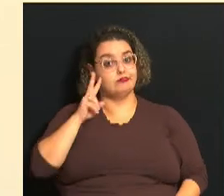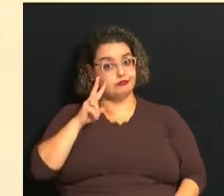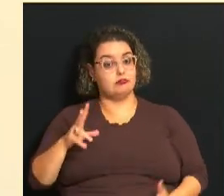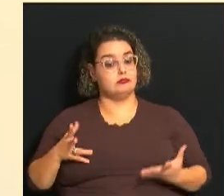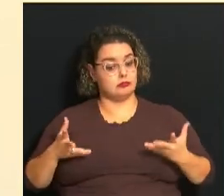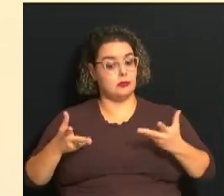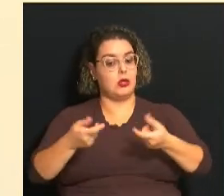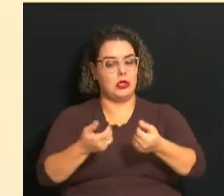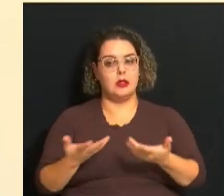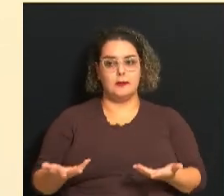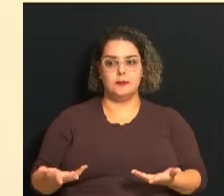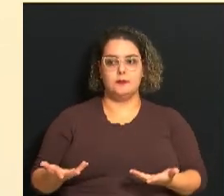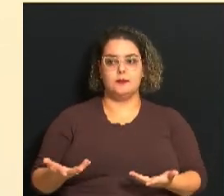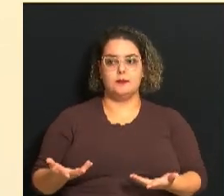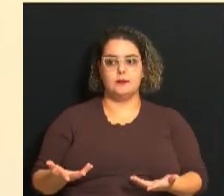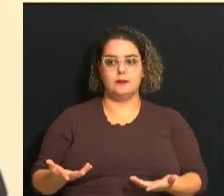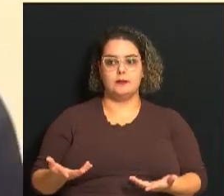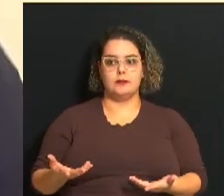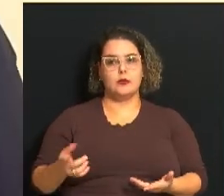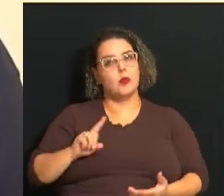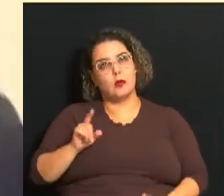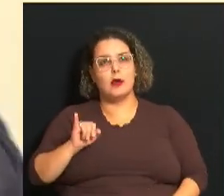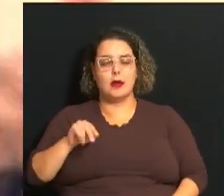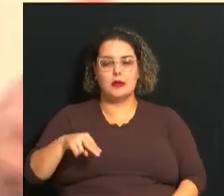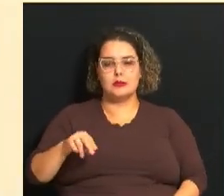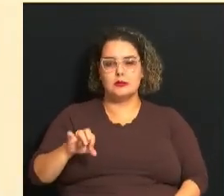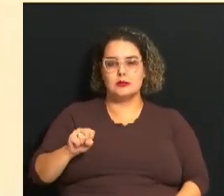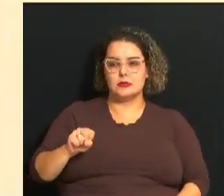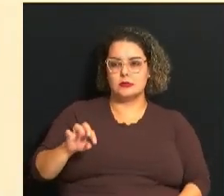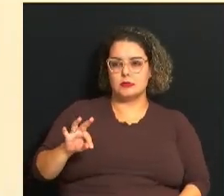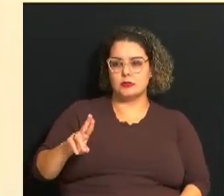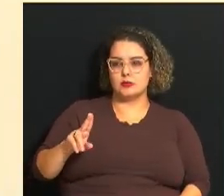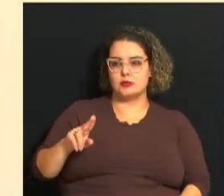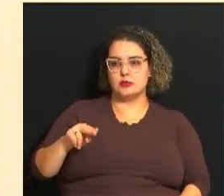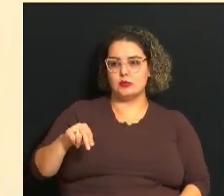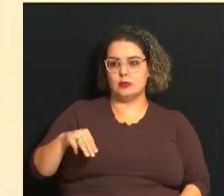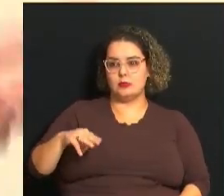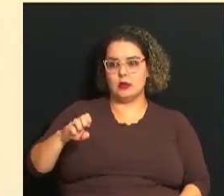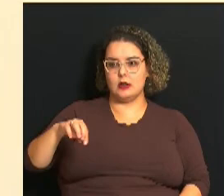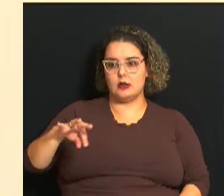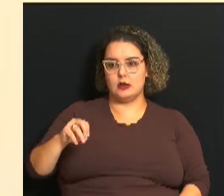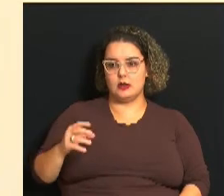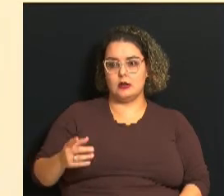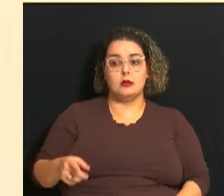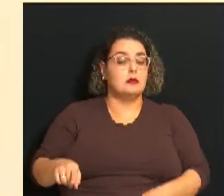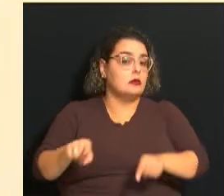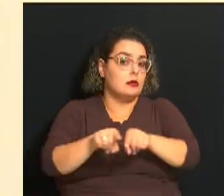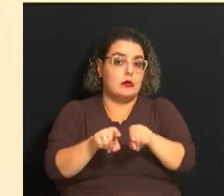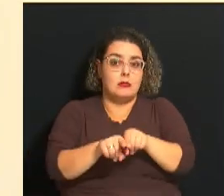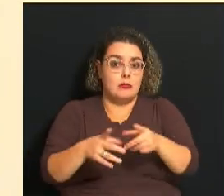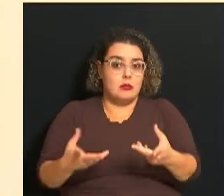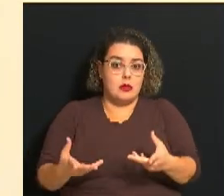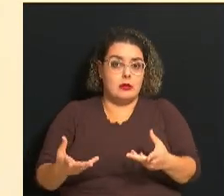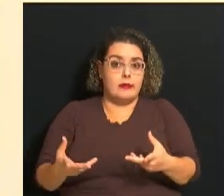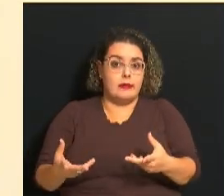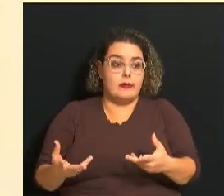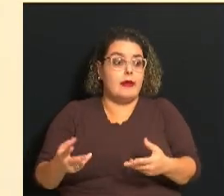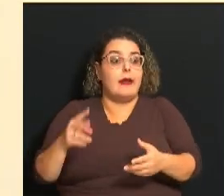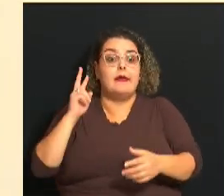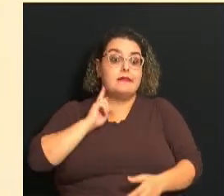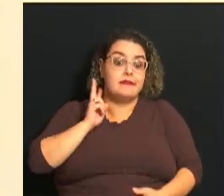e não é nessa a gente e eles né Às vezes a própria gestão da escola também refém do sistema de falta de funcionários mas que